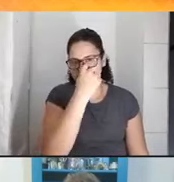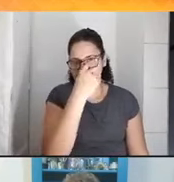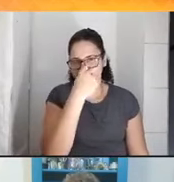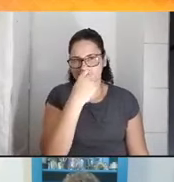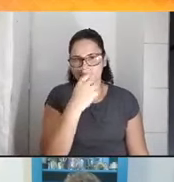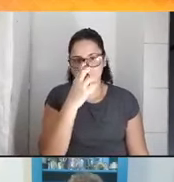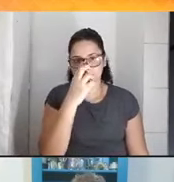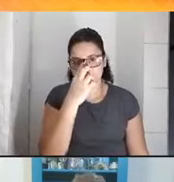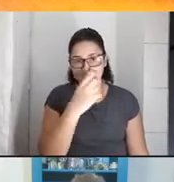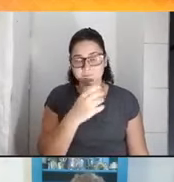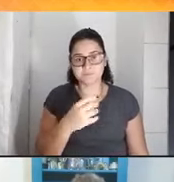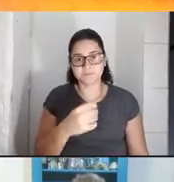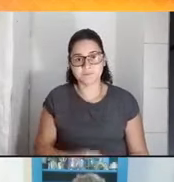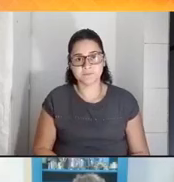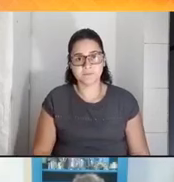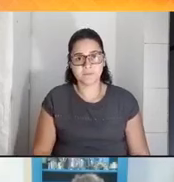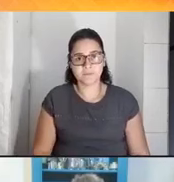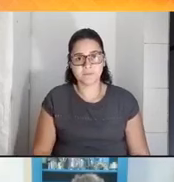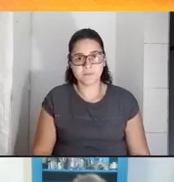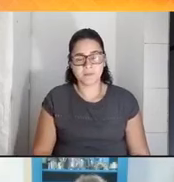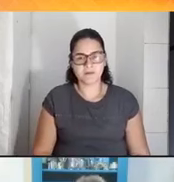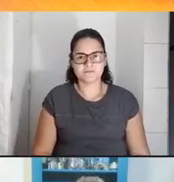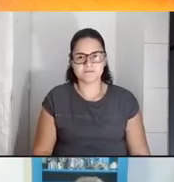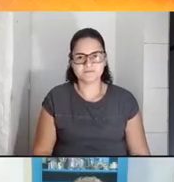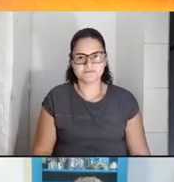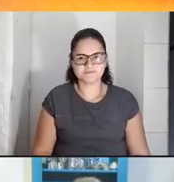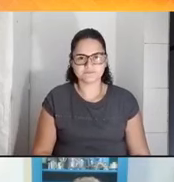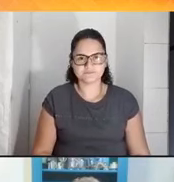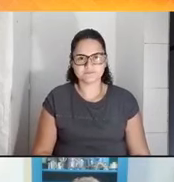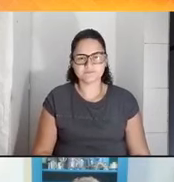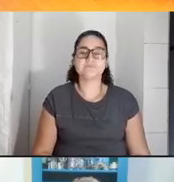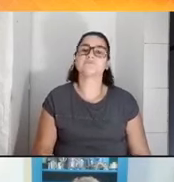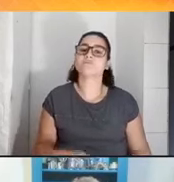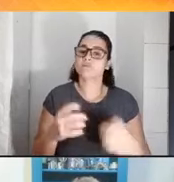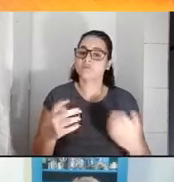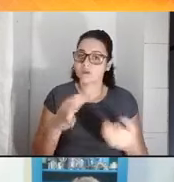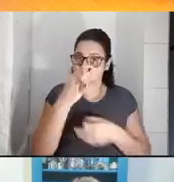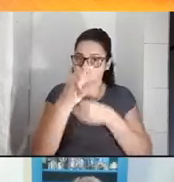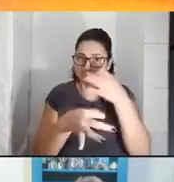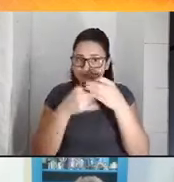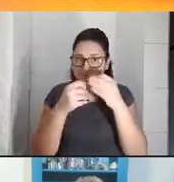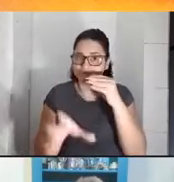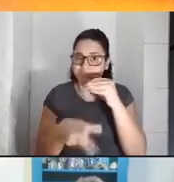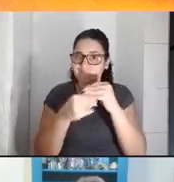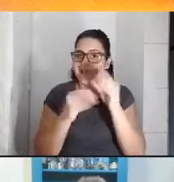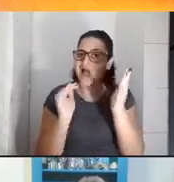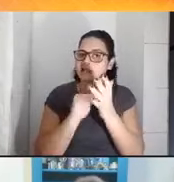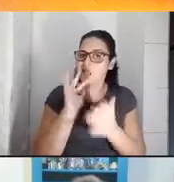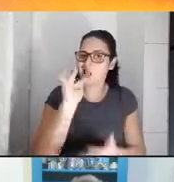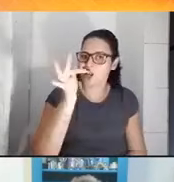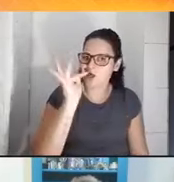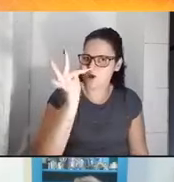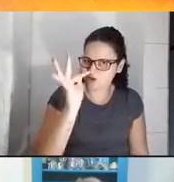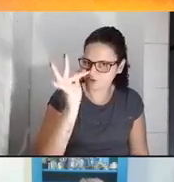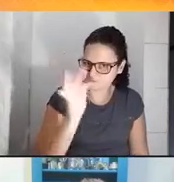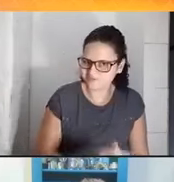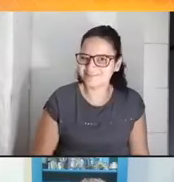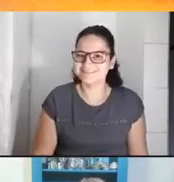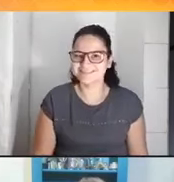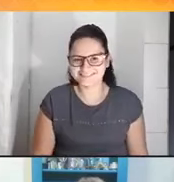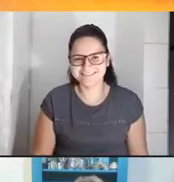dizer finais, as considerações de um até logo, para a gente poder se